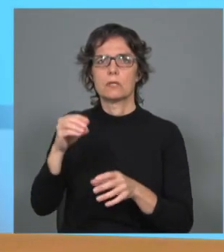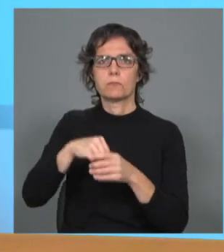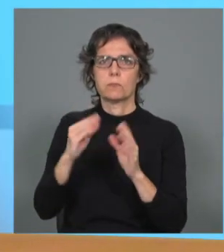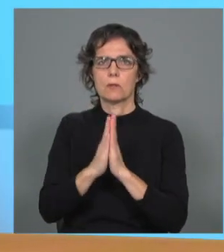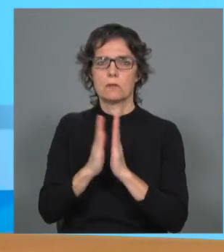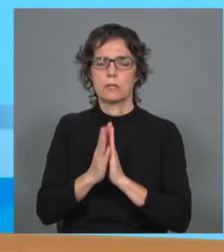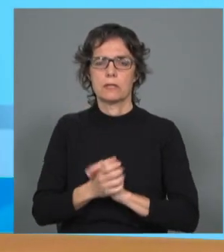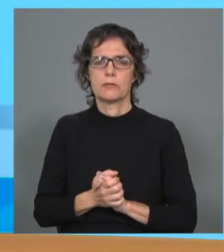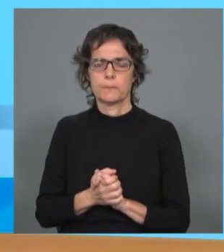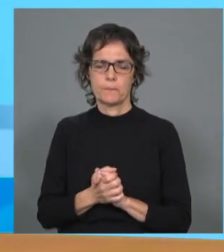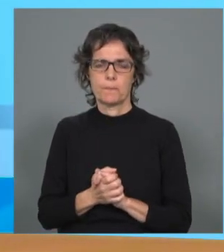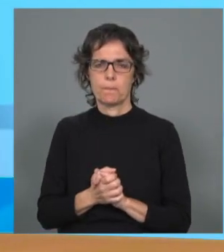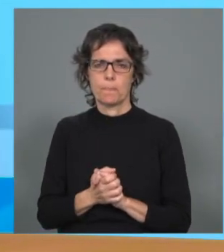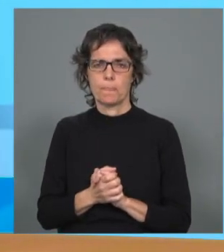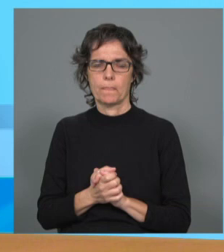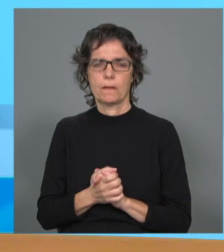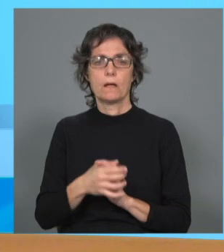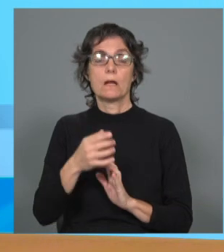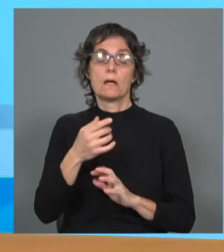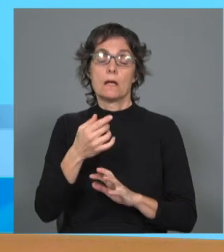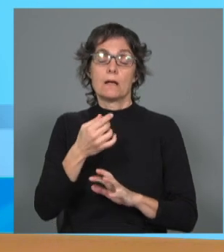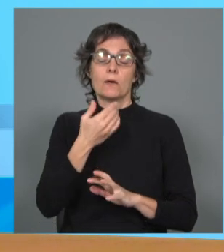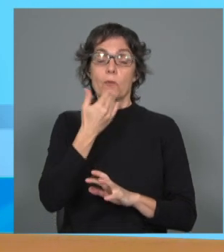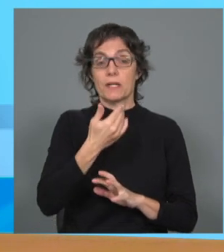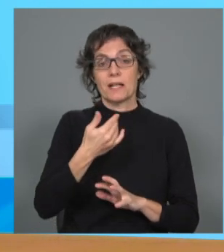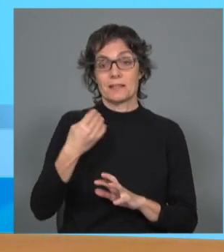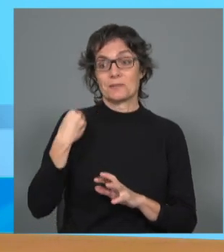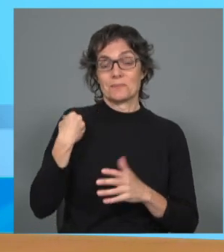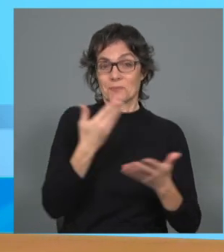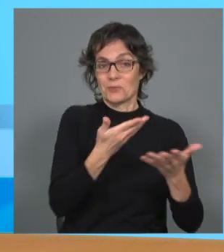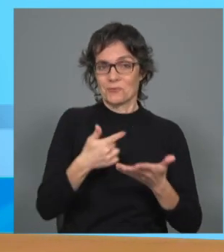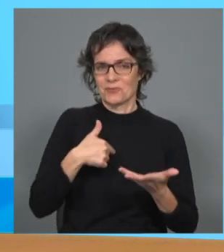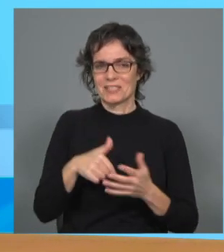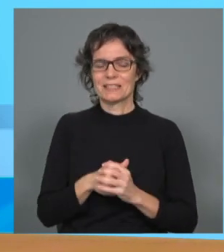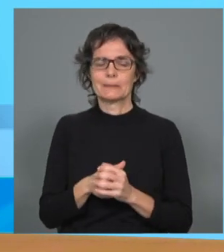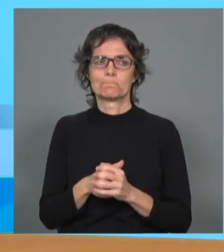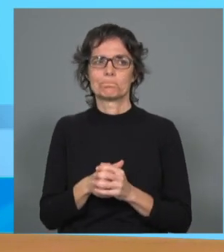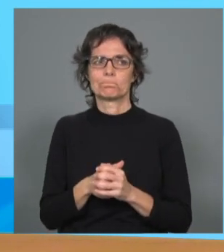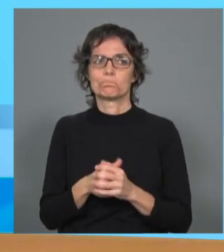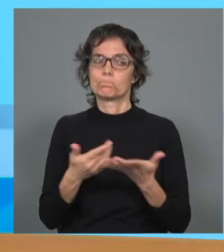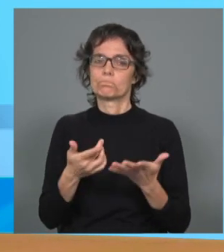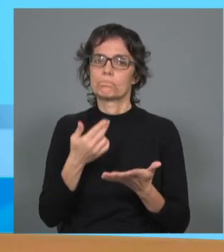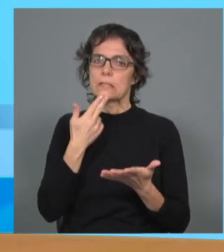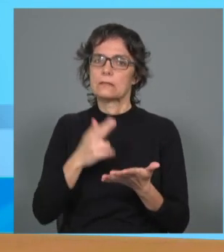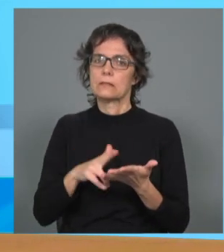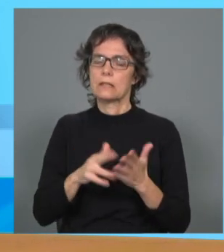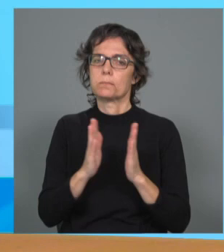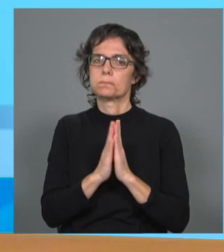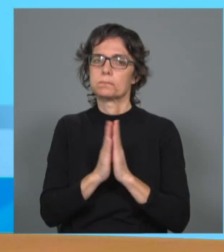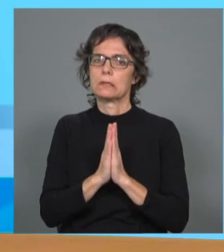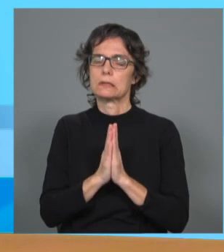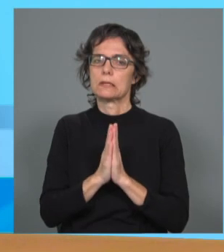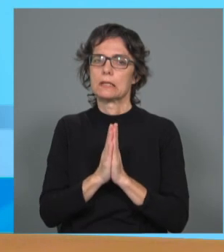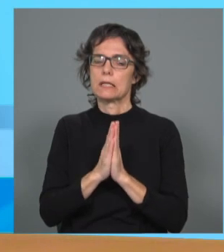esta oportunidade. Efetivamente, a Igreja vive neste momento, um momento histórico em